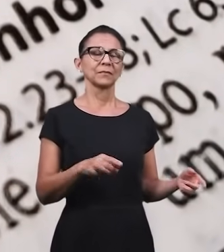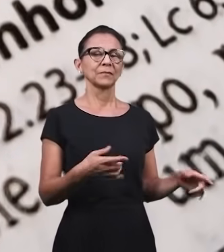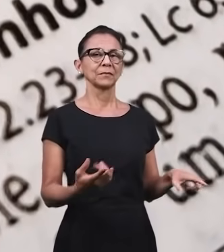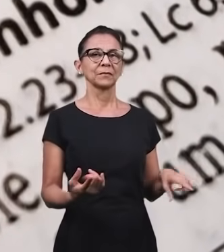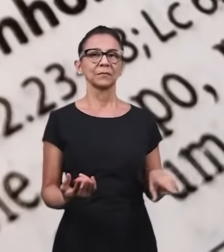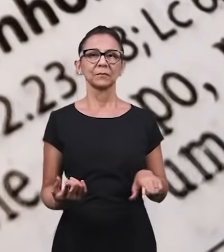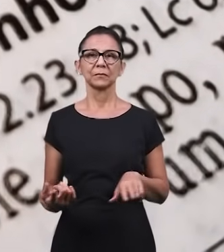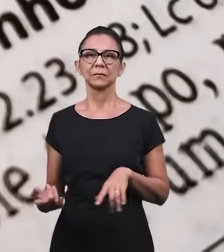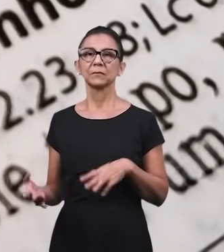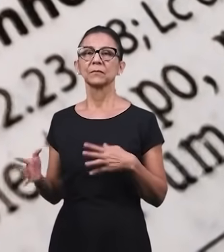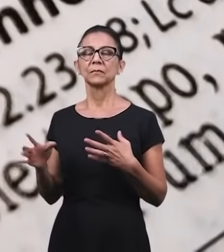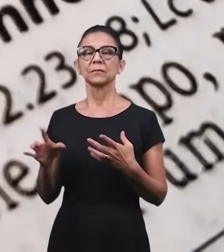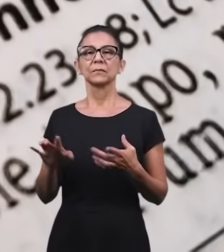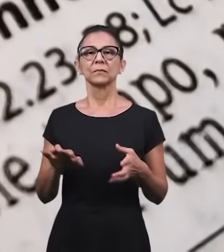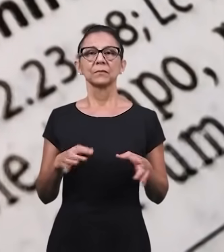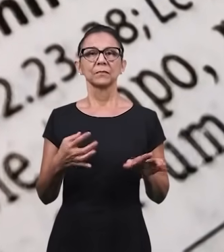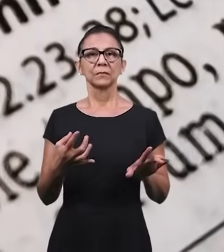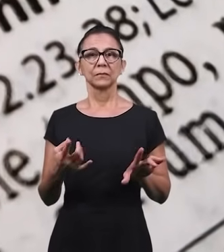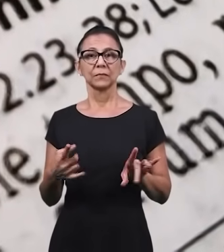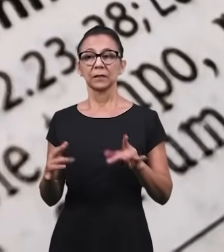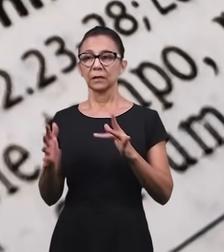Manso e suave,